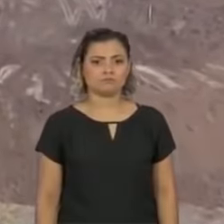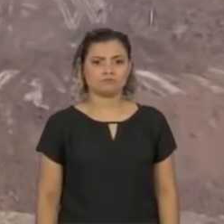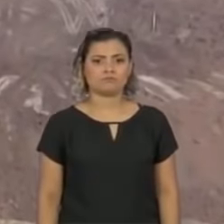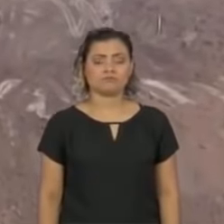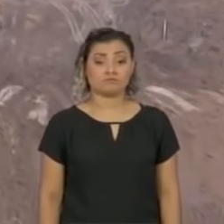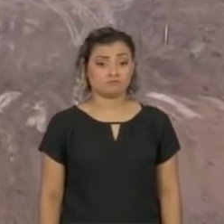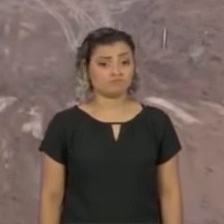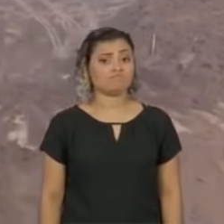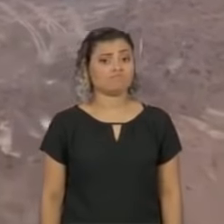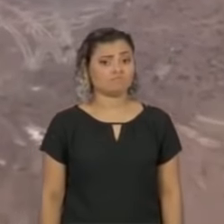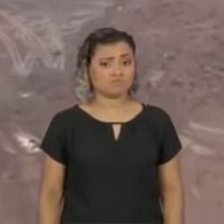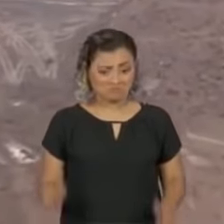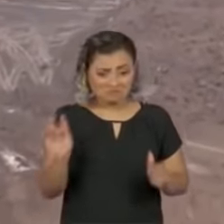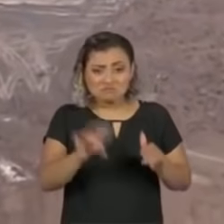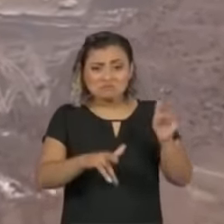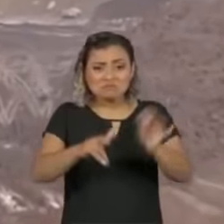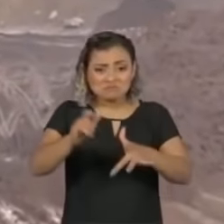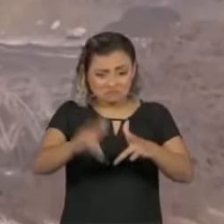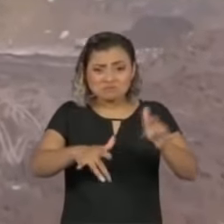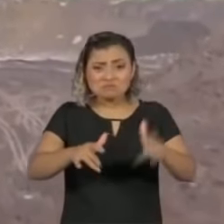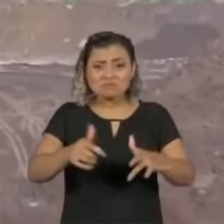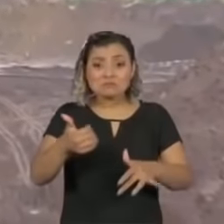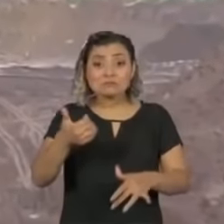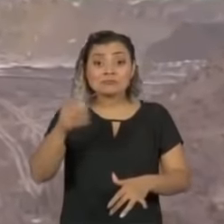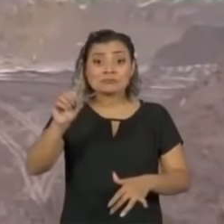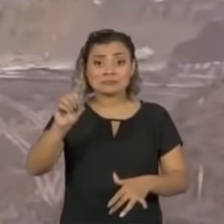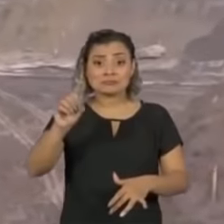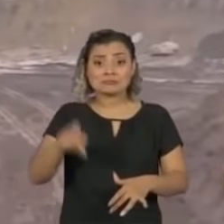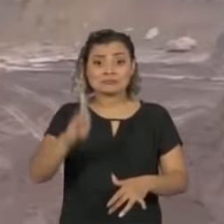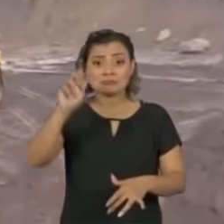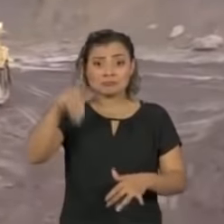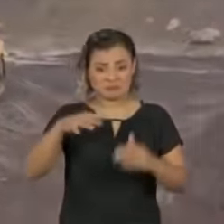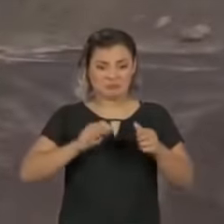O mar de resíduos correu por 10 quilômetros.